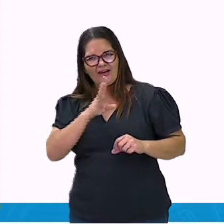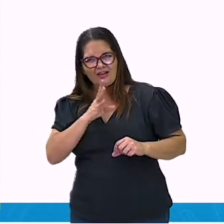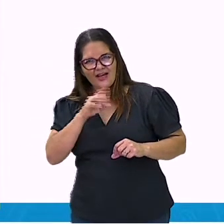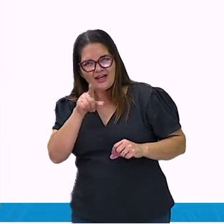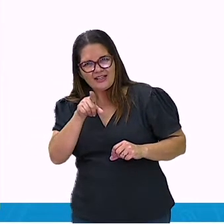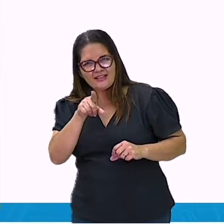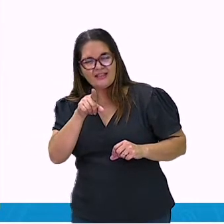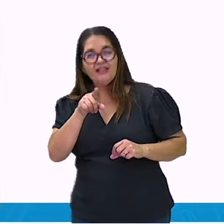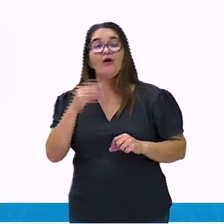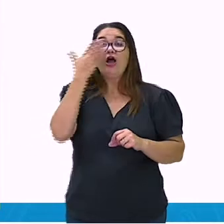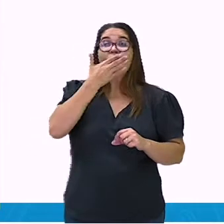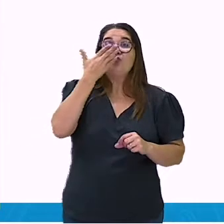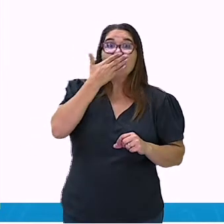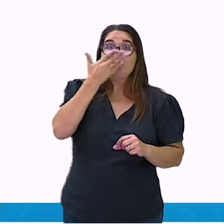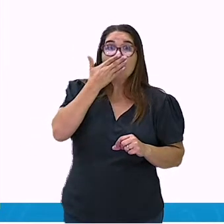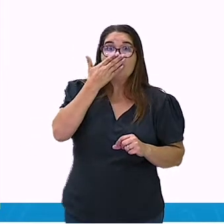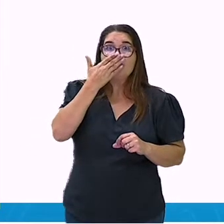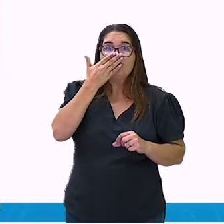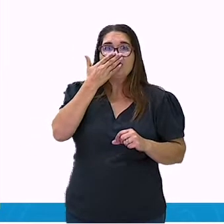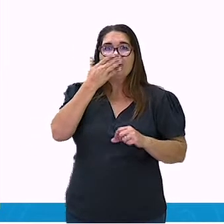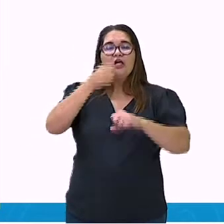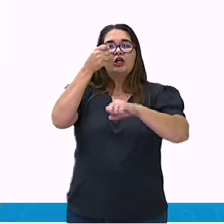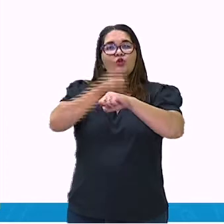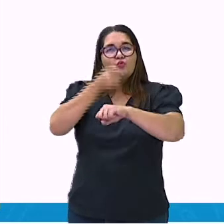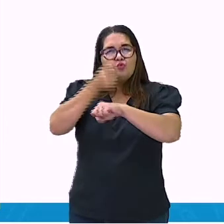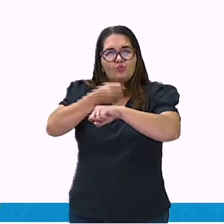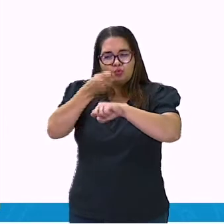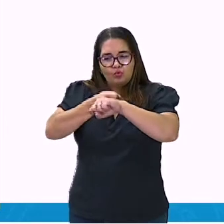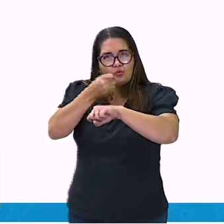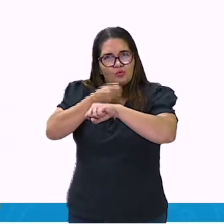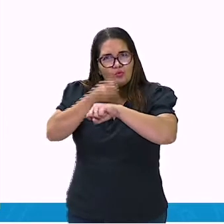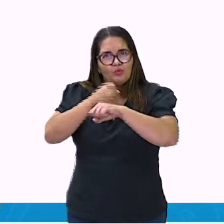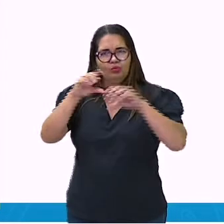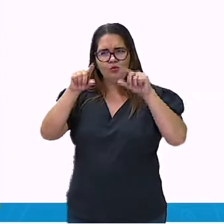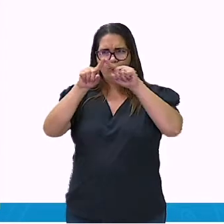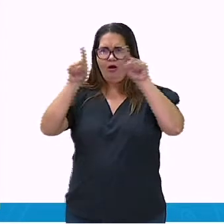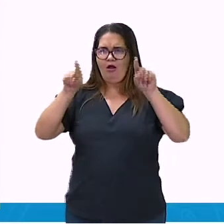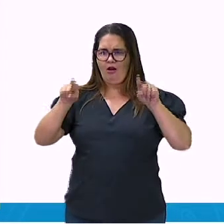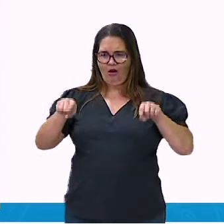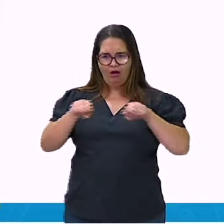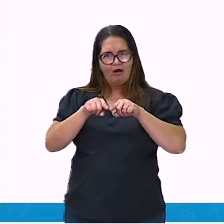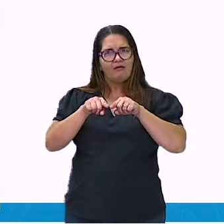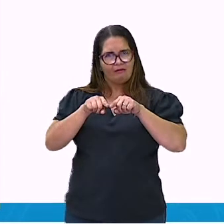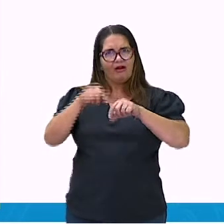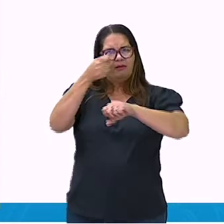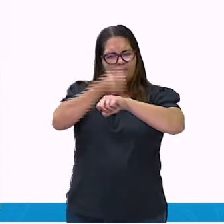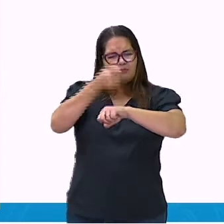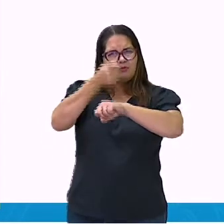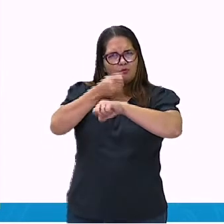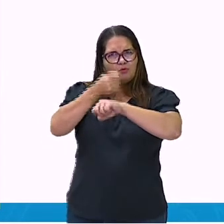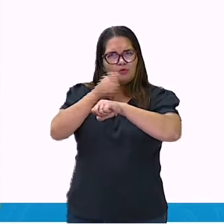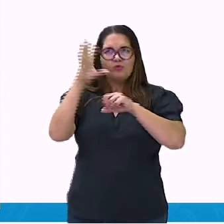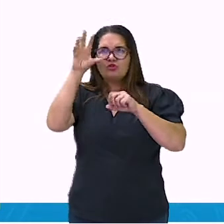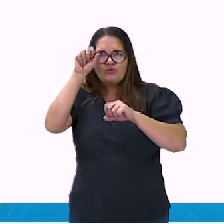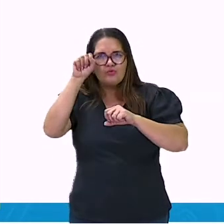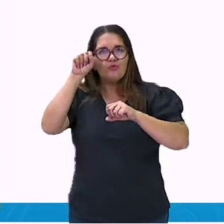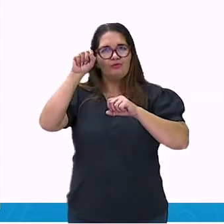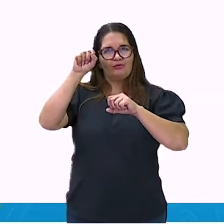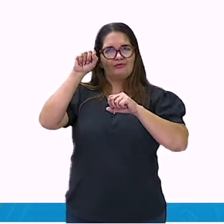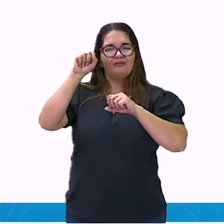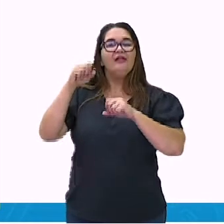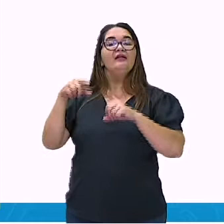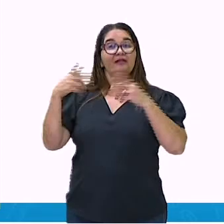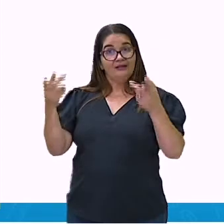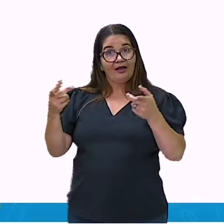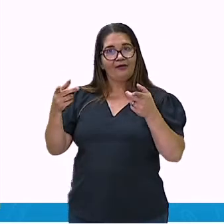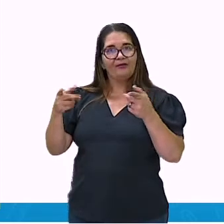engenho era onde funcionava toda a fabricação do açúcar. E era composto, como eu disse, pela lavoura canavieira,